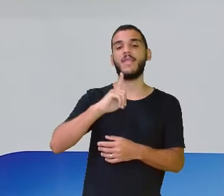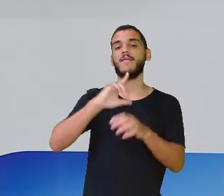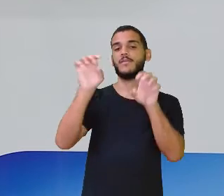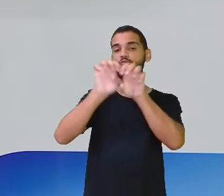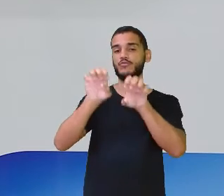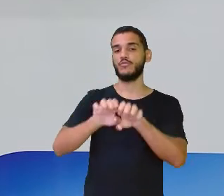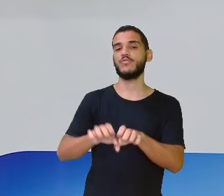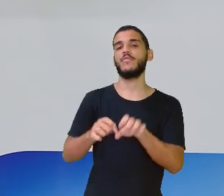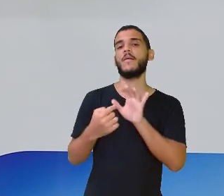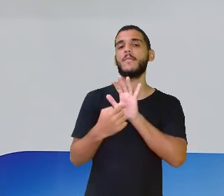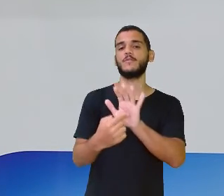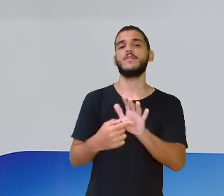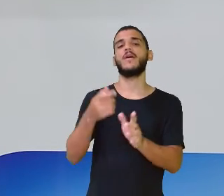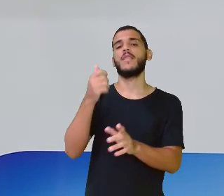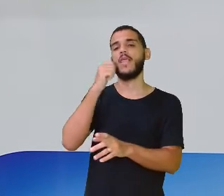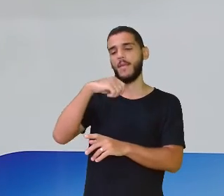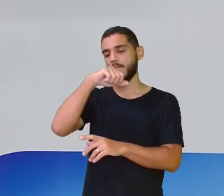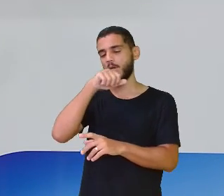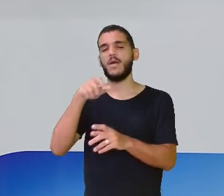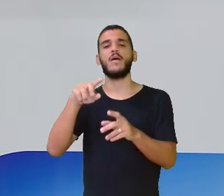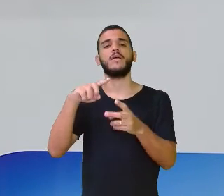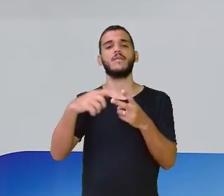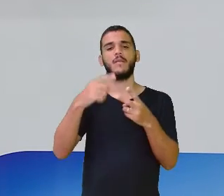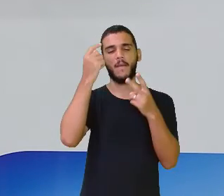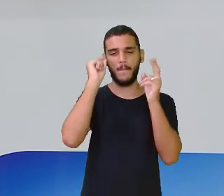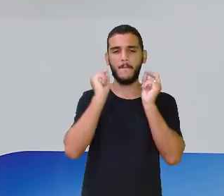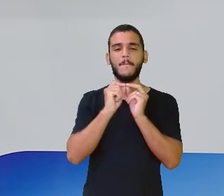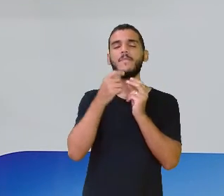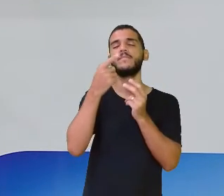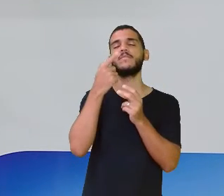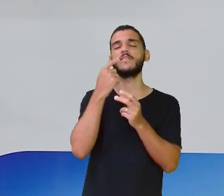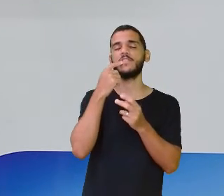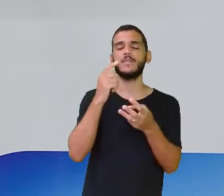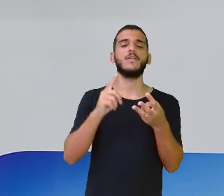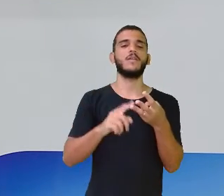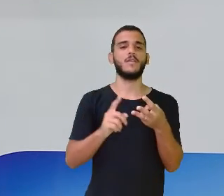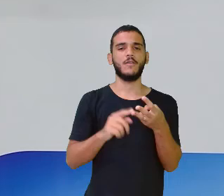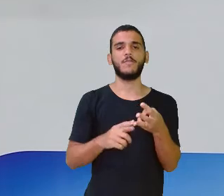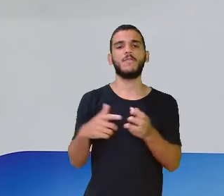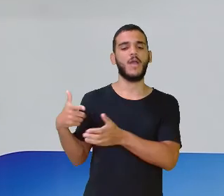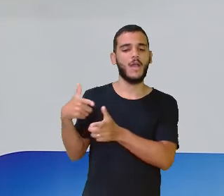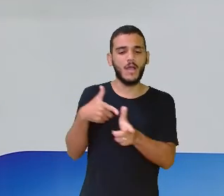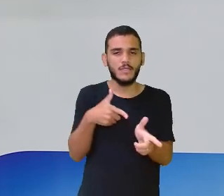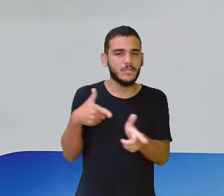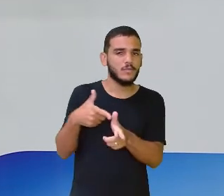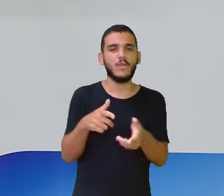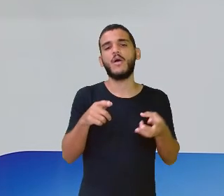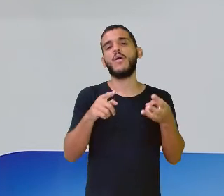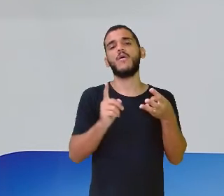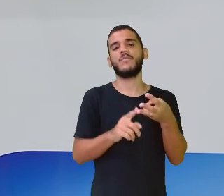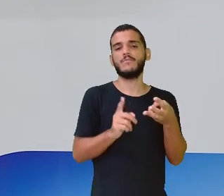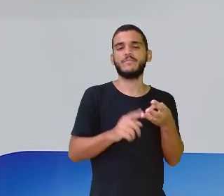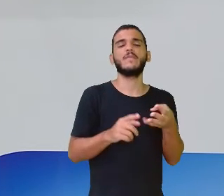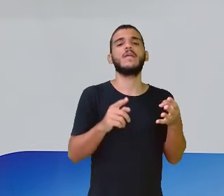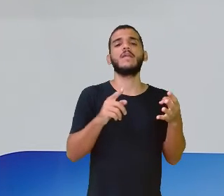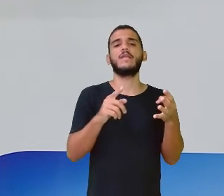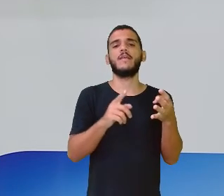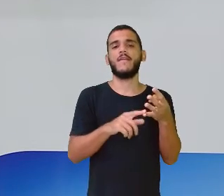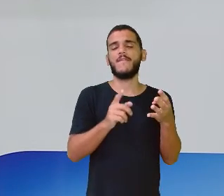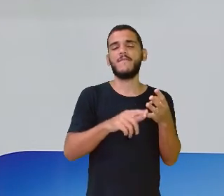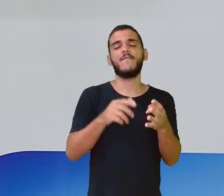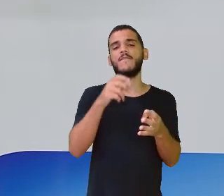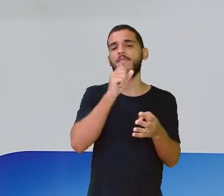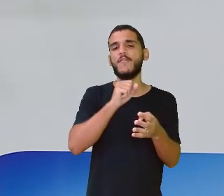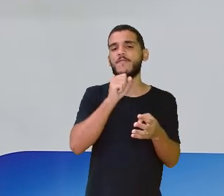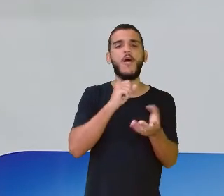Chapeuzinho, viram que são poucos personagens, lobo, mamãe, caçador, que quase praticamente não teve diálogos na história, foi curta,